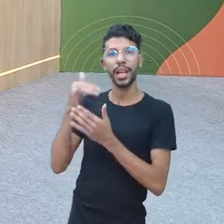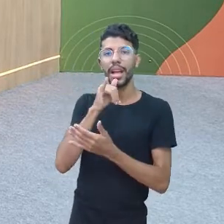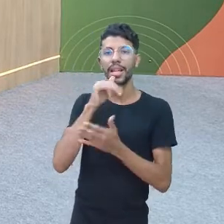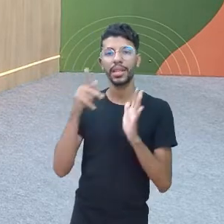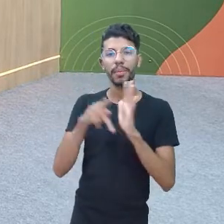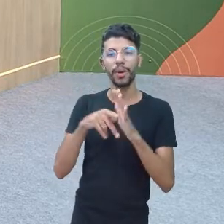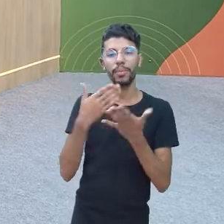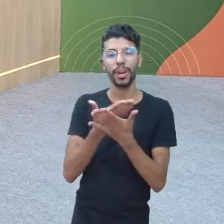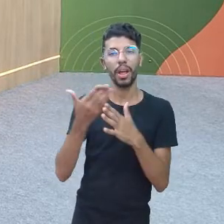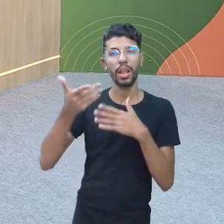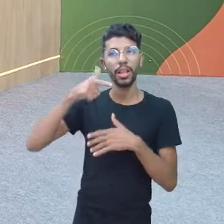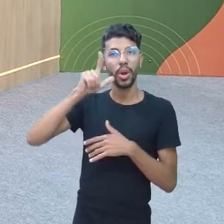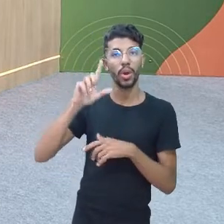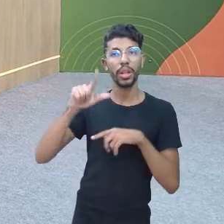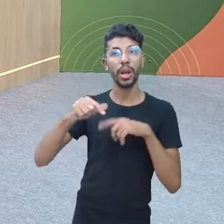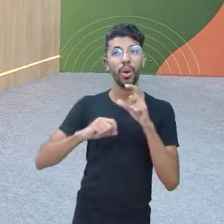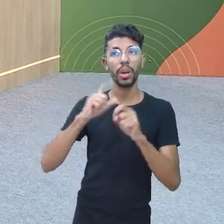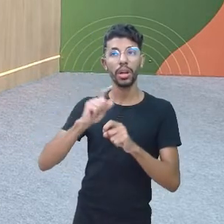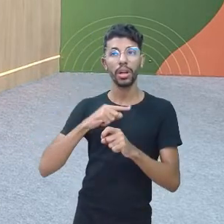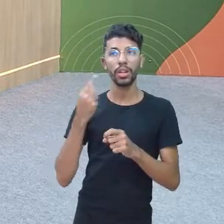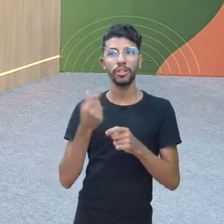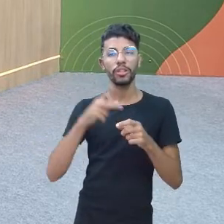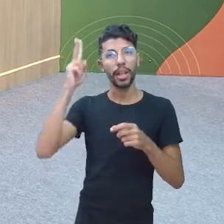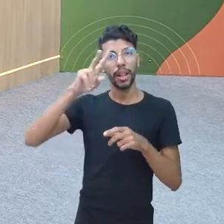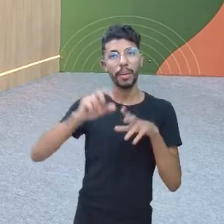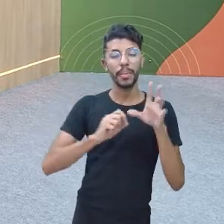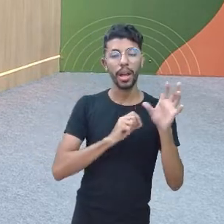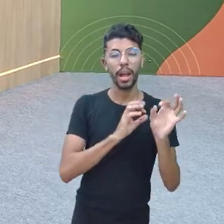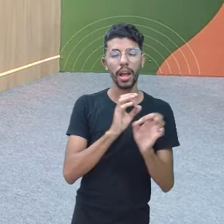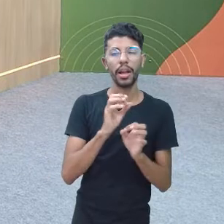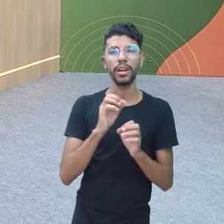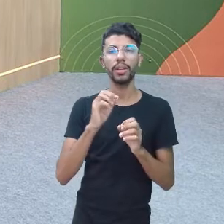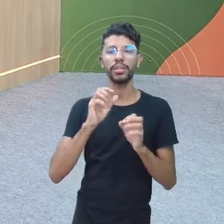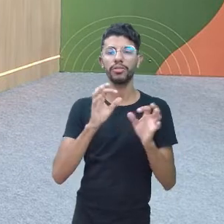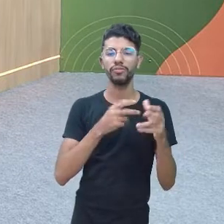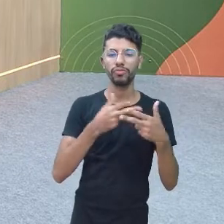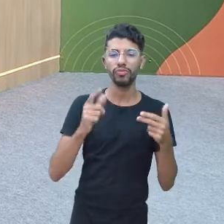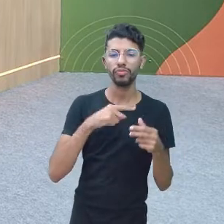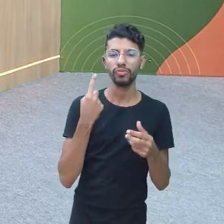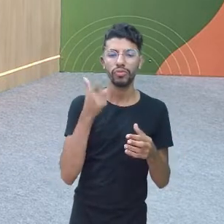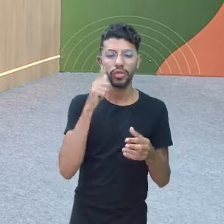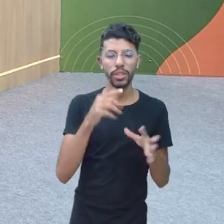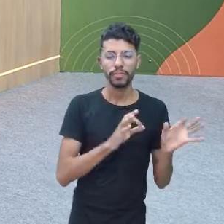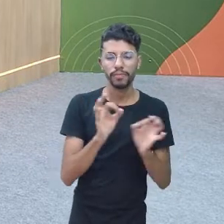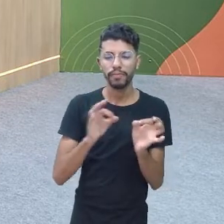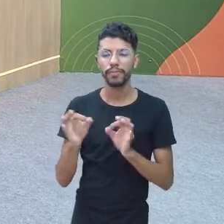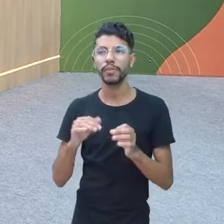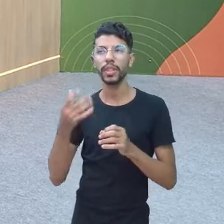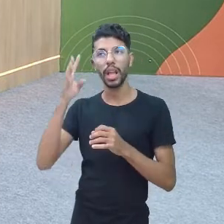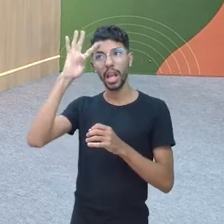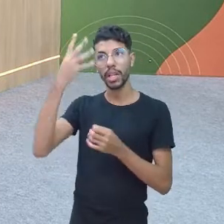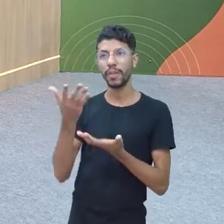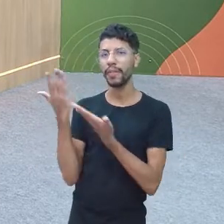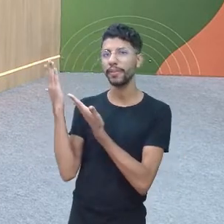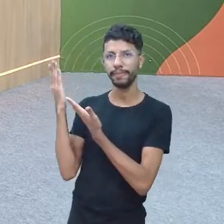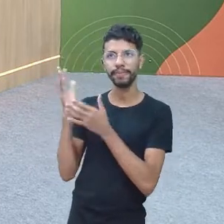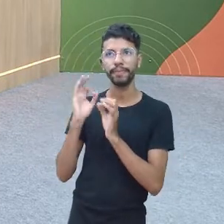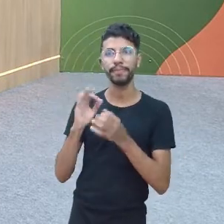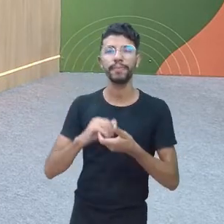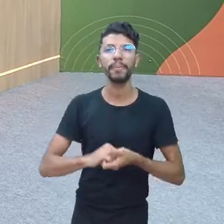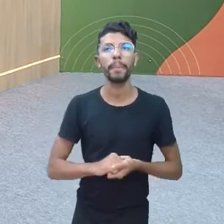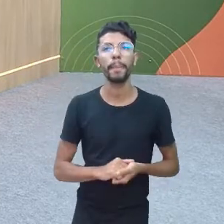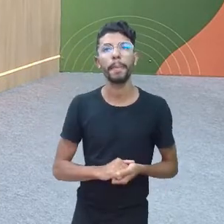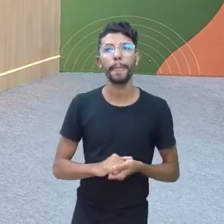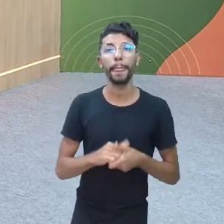relembrar tudo que a gente conseguiu organizar, qual foi o pensamento que a gente fez para conseguir resolver isso aqui, tá?